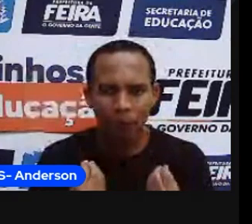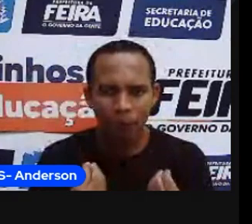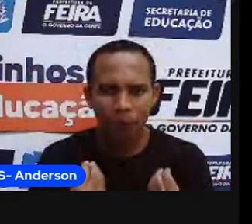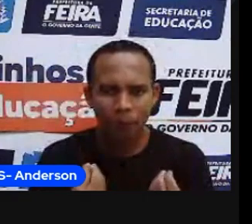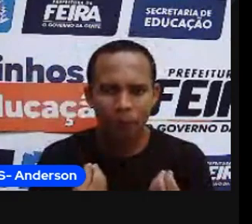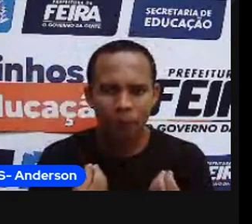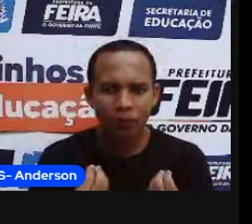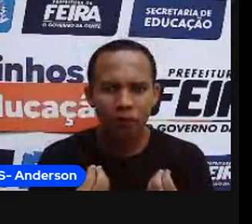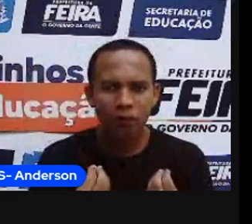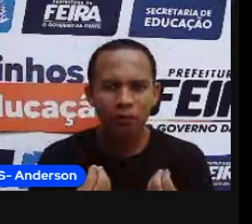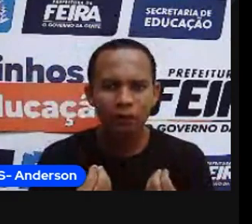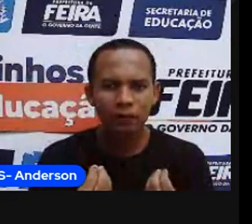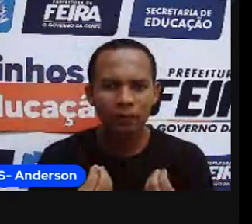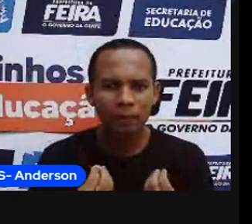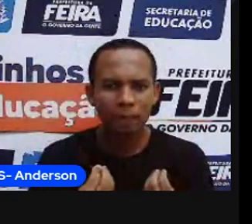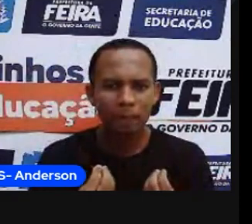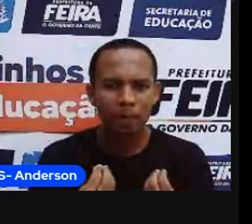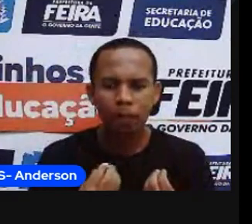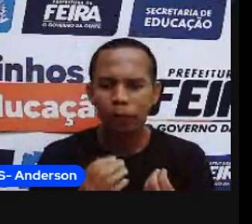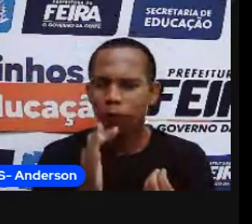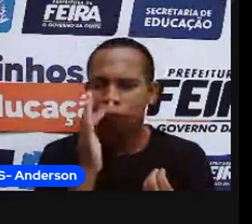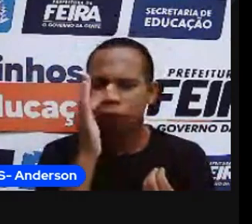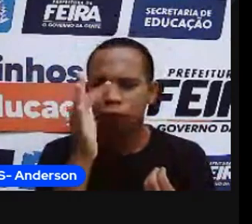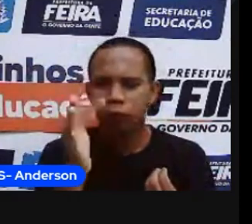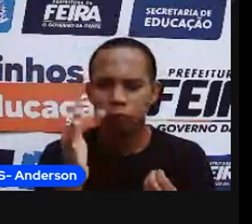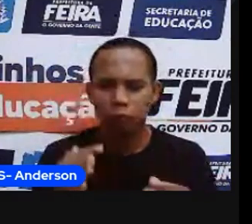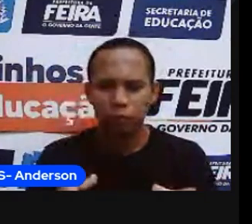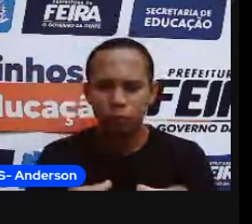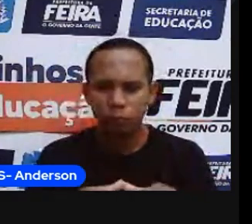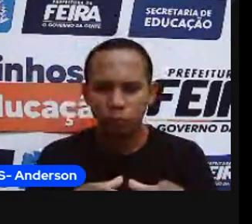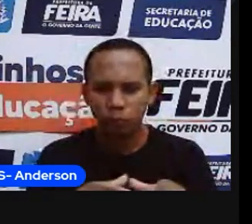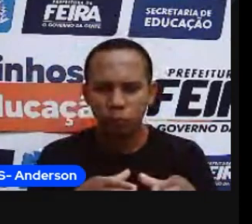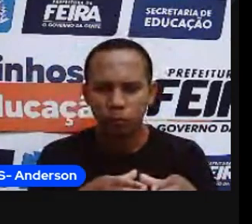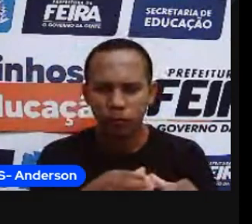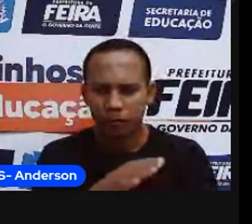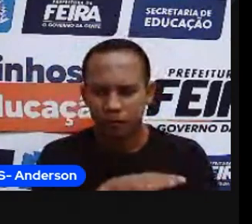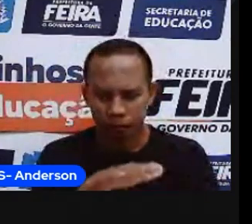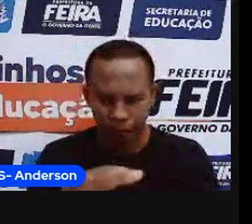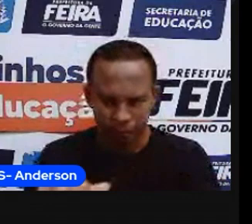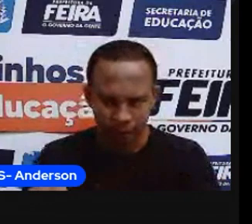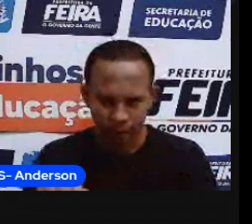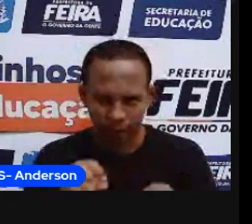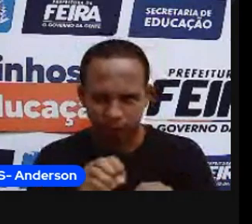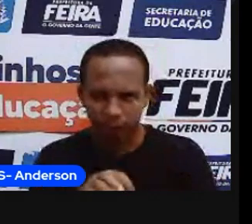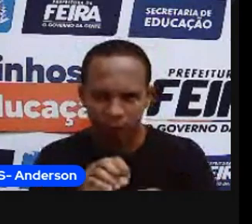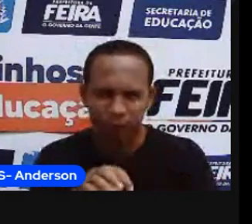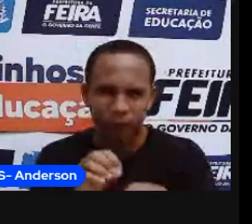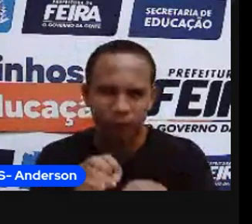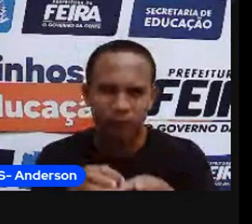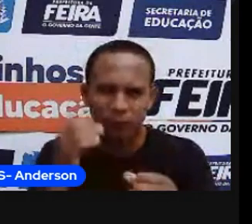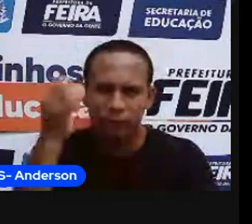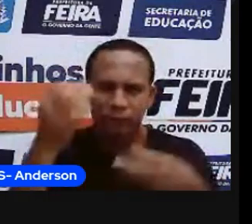que ele vai chegar na sua aldeia e vai falar aí